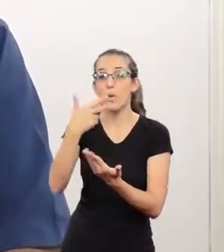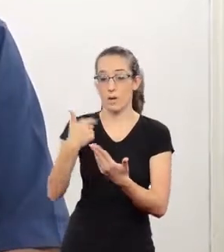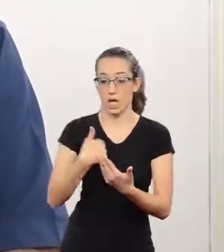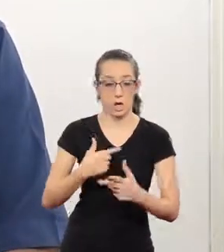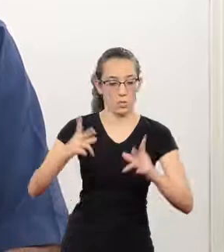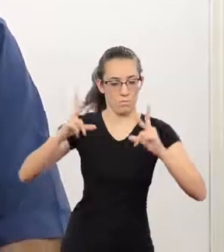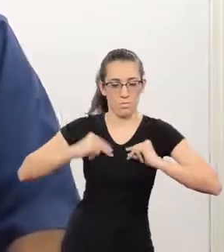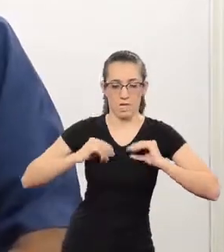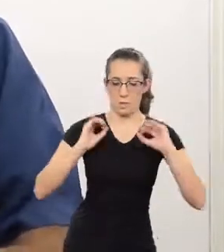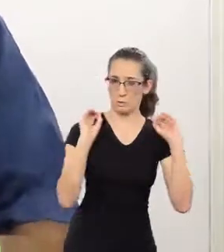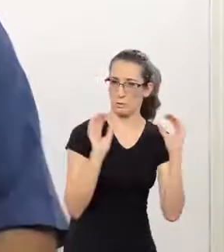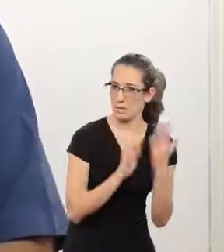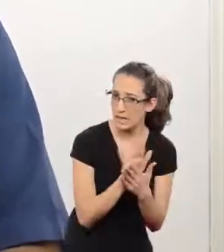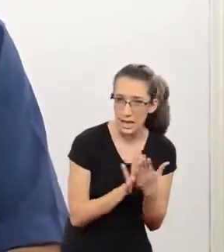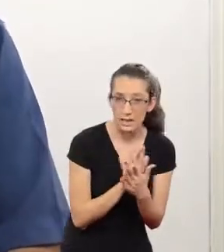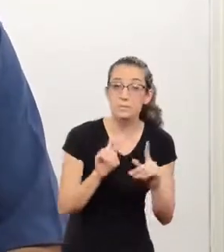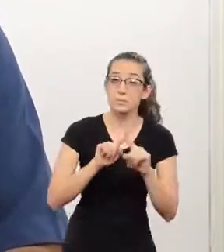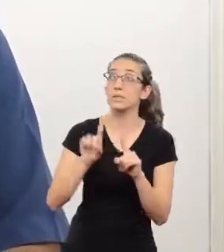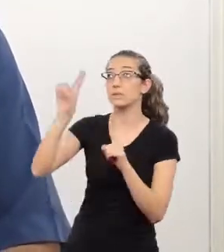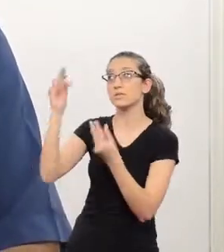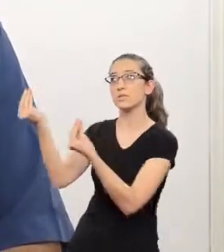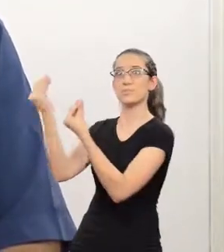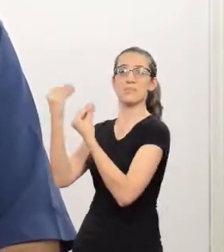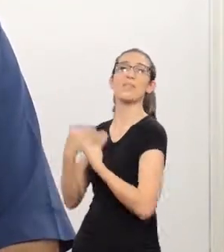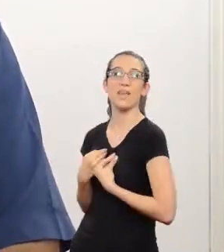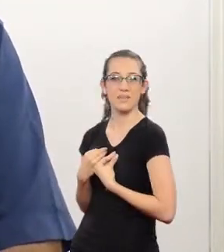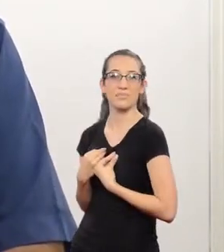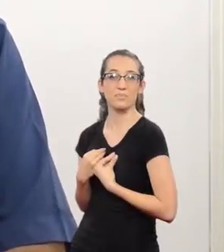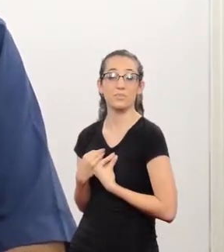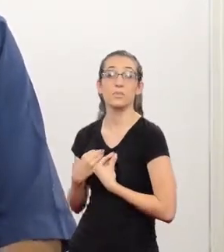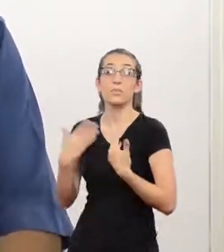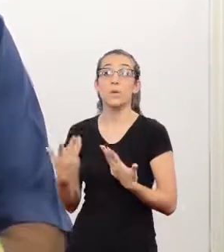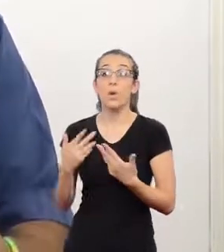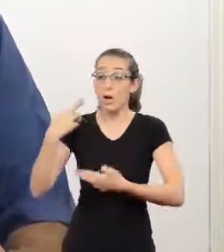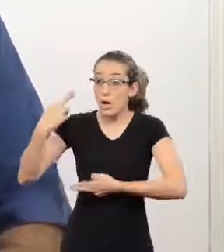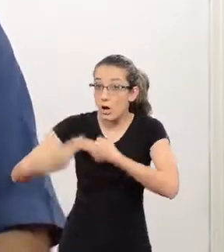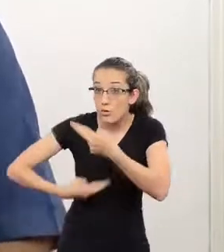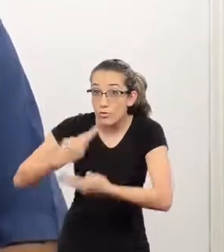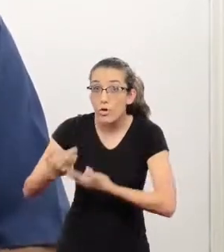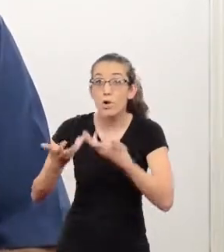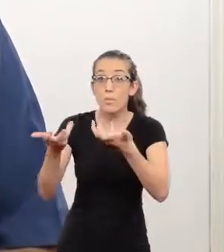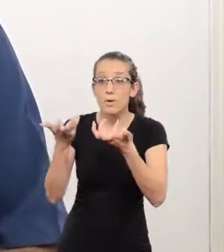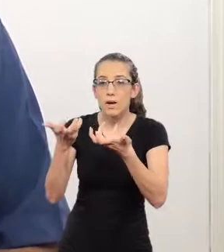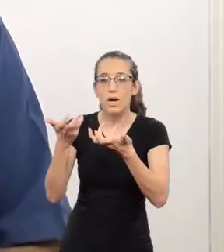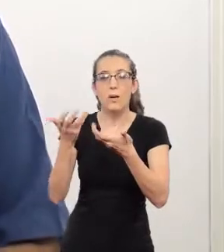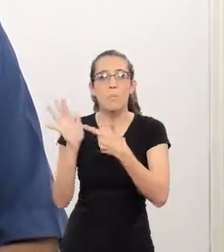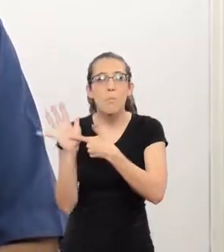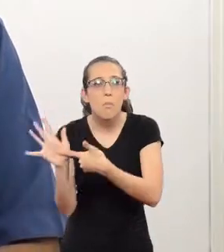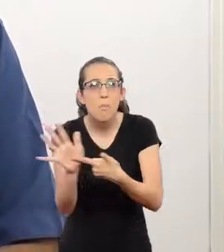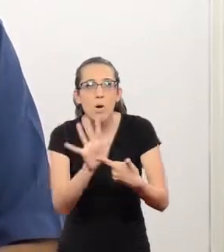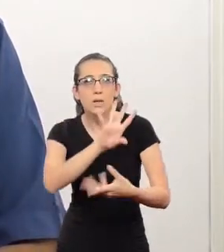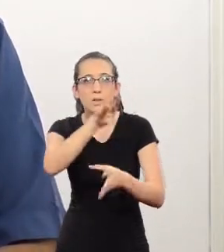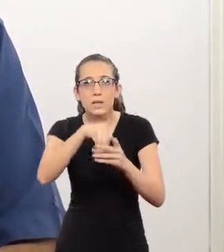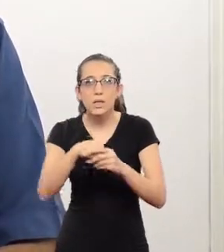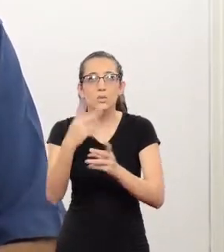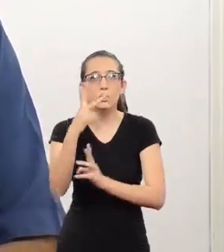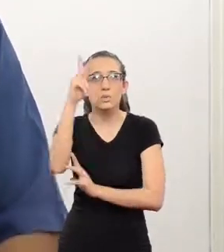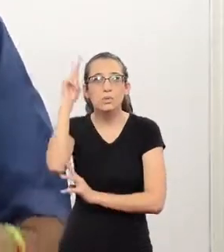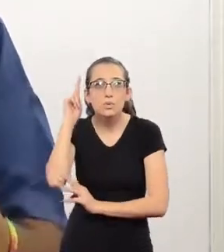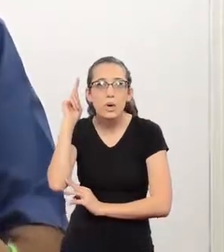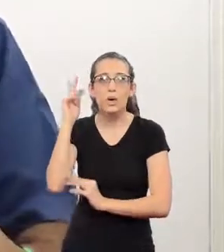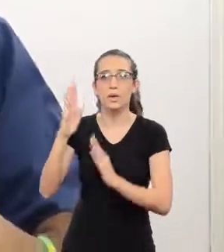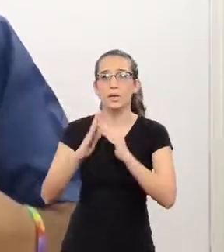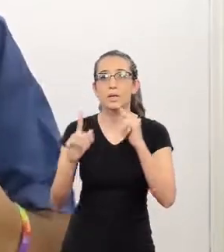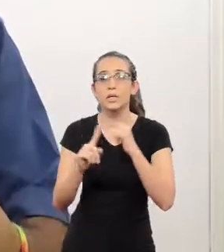favor e merecido um presente que nós não merecemos então o que a reforma resgata dentro da história da igreja é de